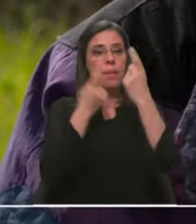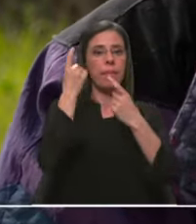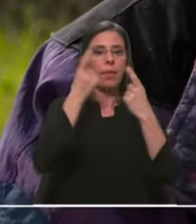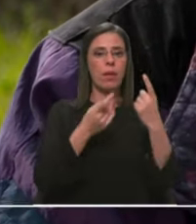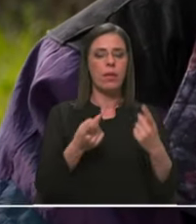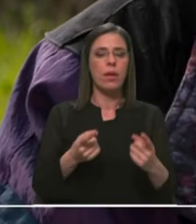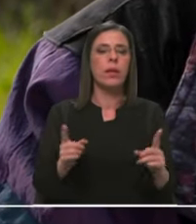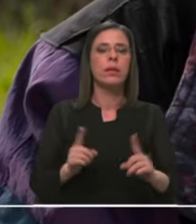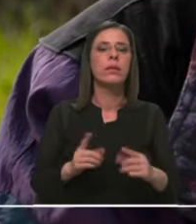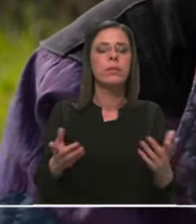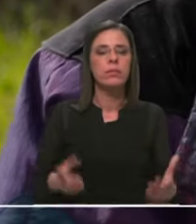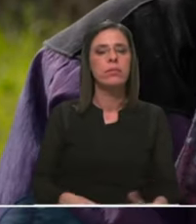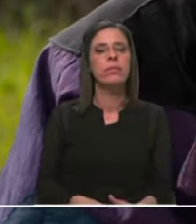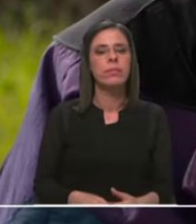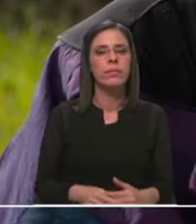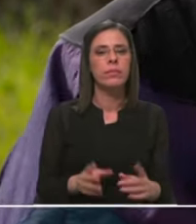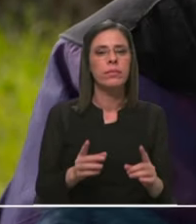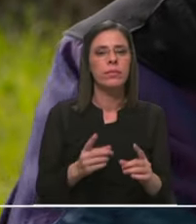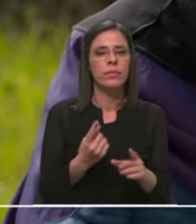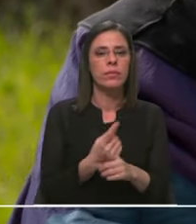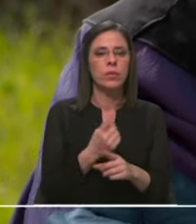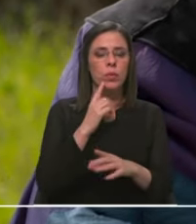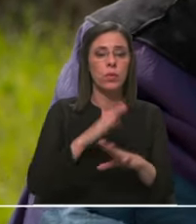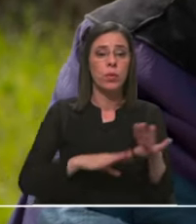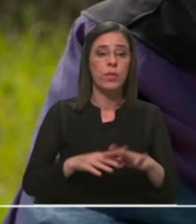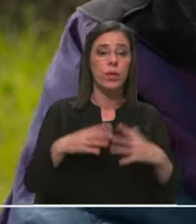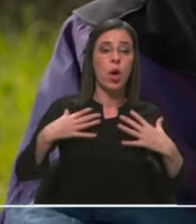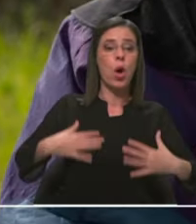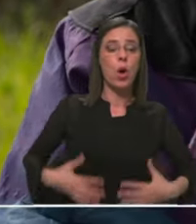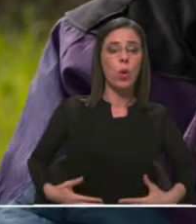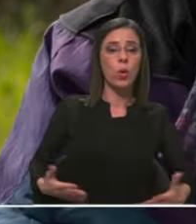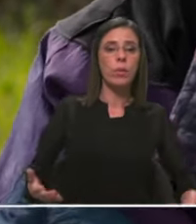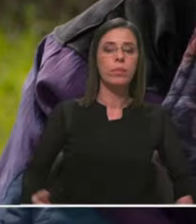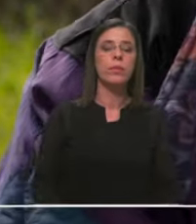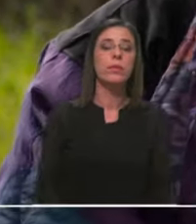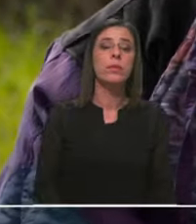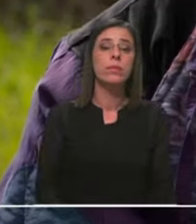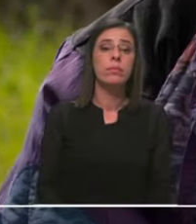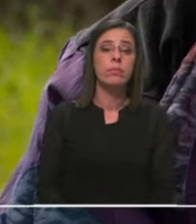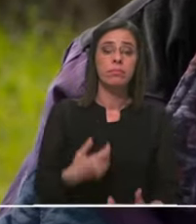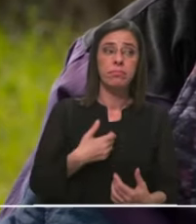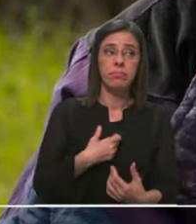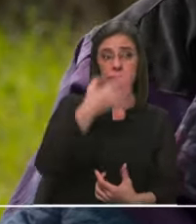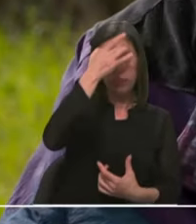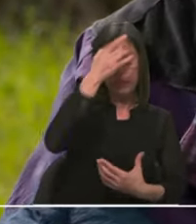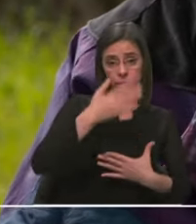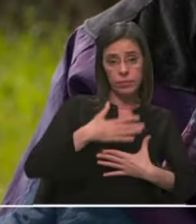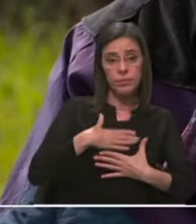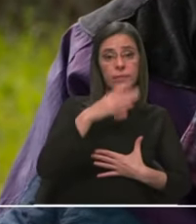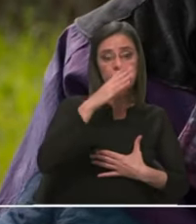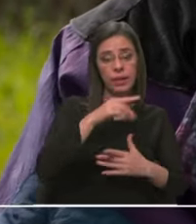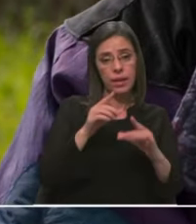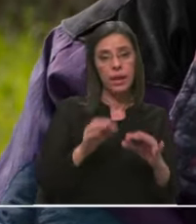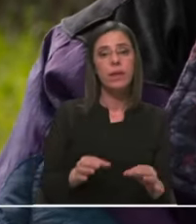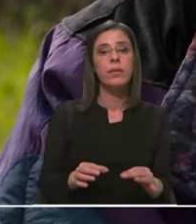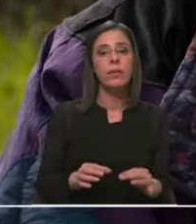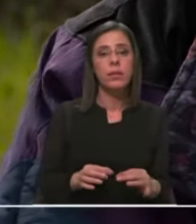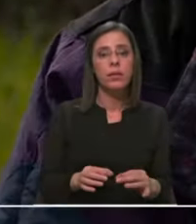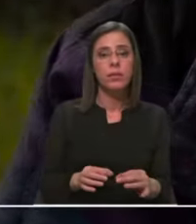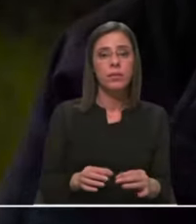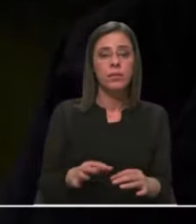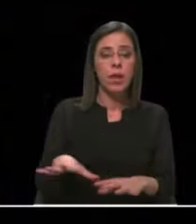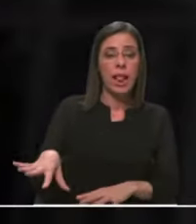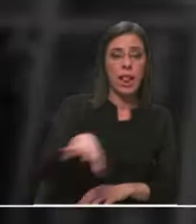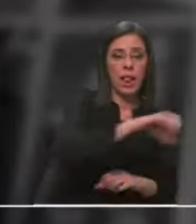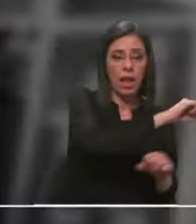para não estar presente do resto do que fizeram Ao corpo e na minha maneira de ver quem devia ter